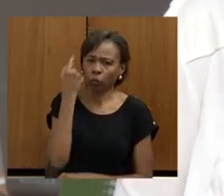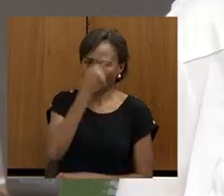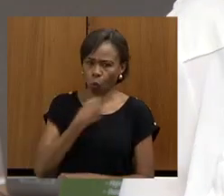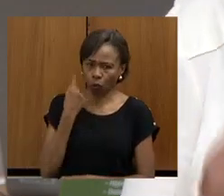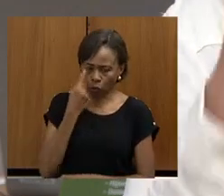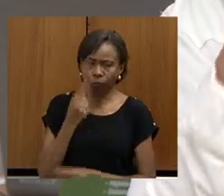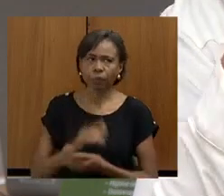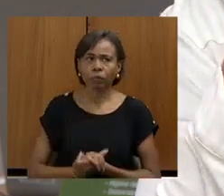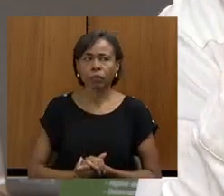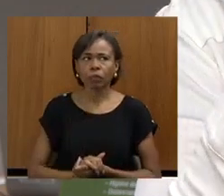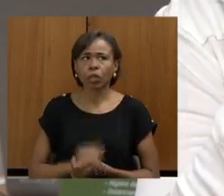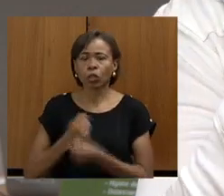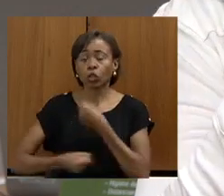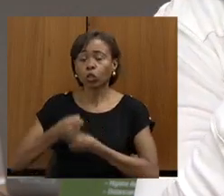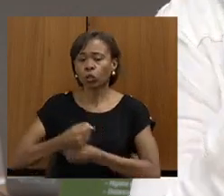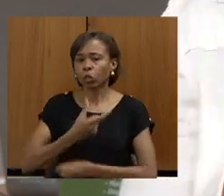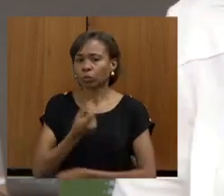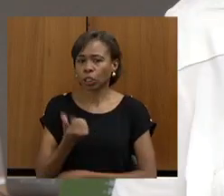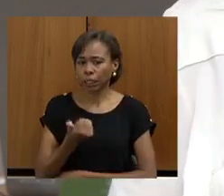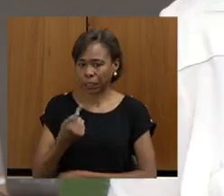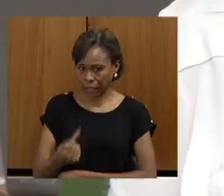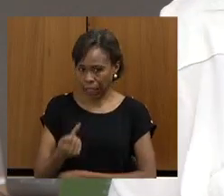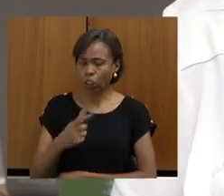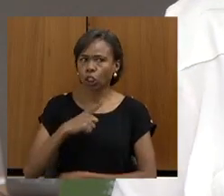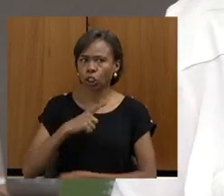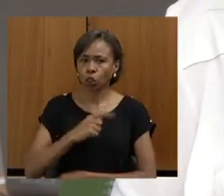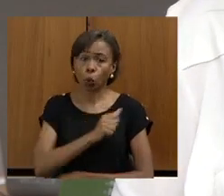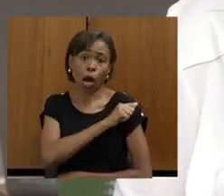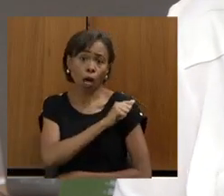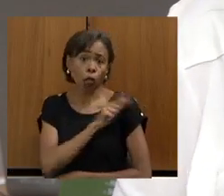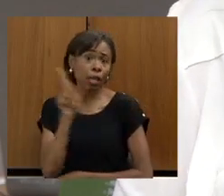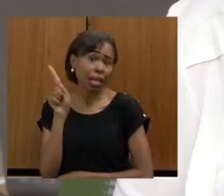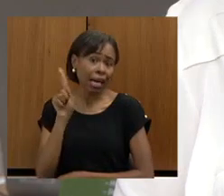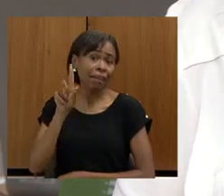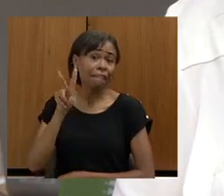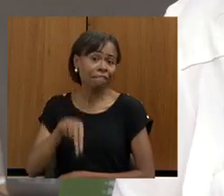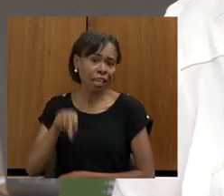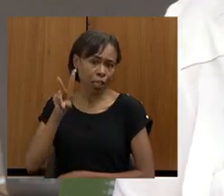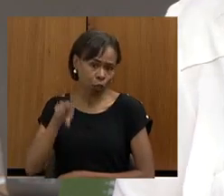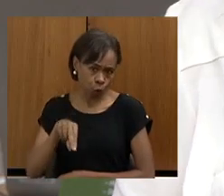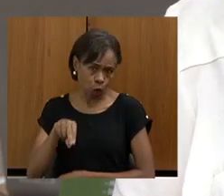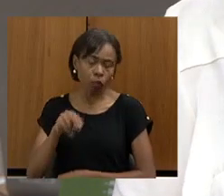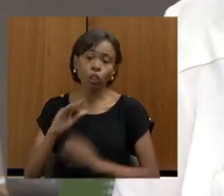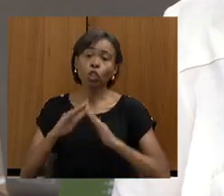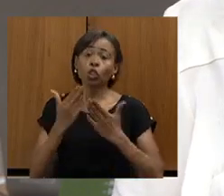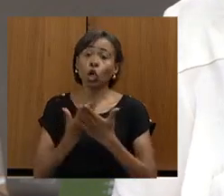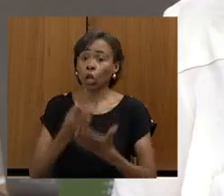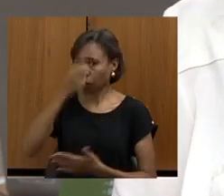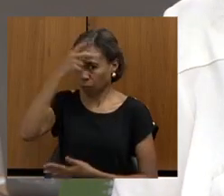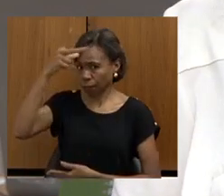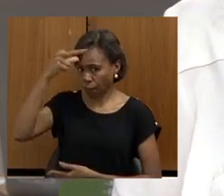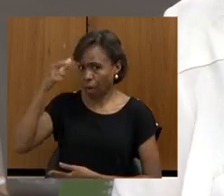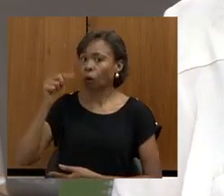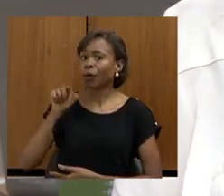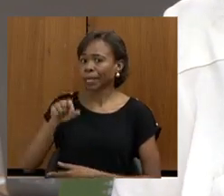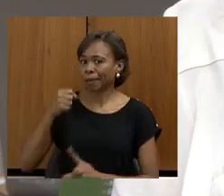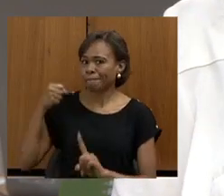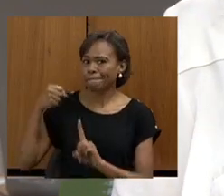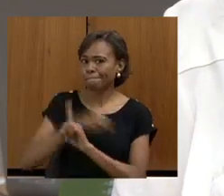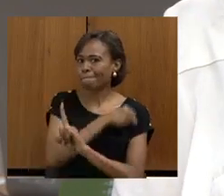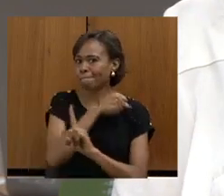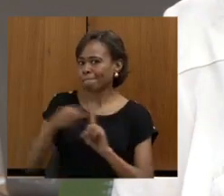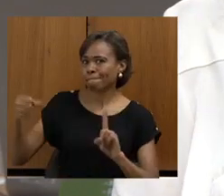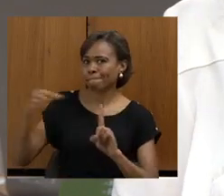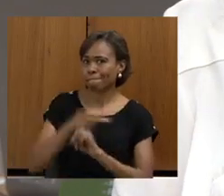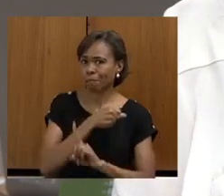Em 2017, nós tivemos um aluno na região de Venda Nova, na escola municipal, que ele foi agredido